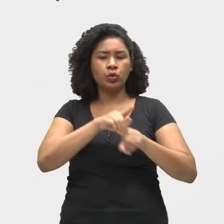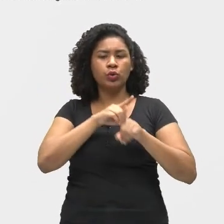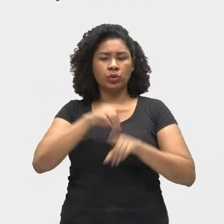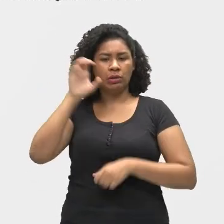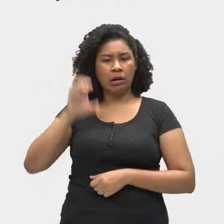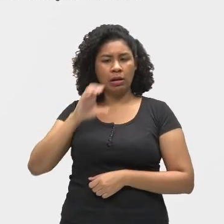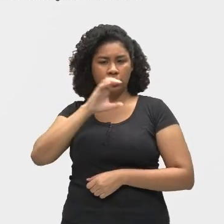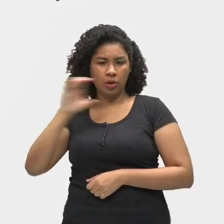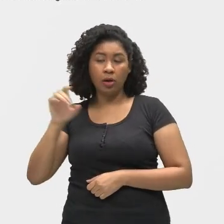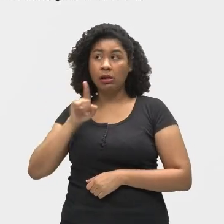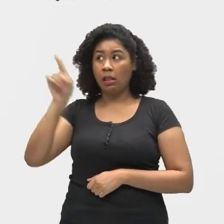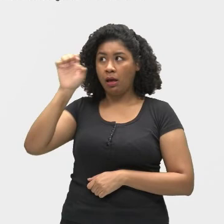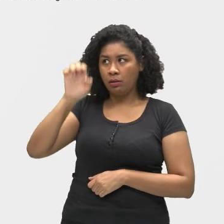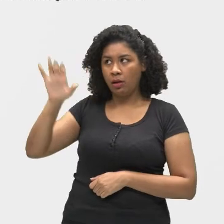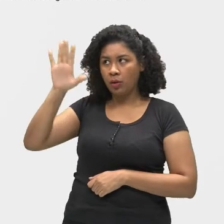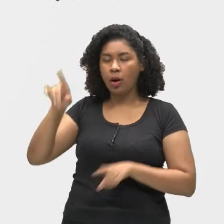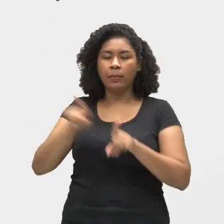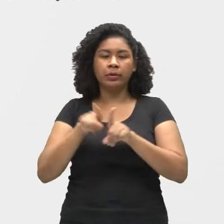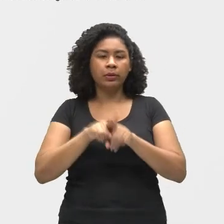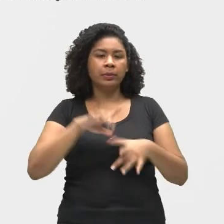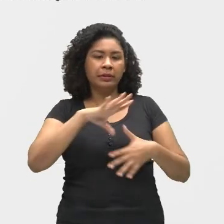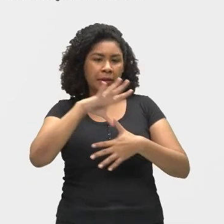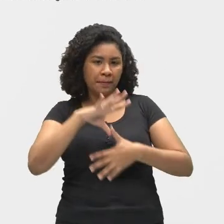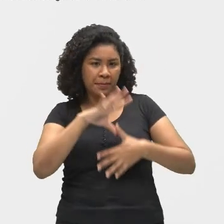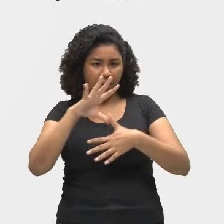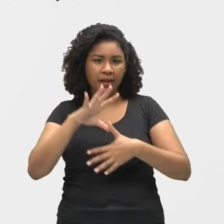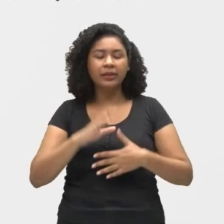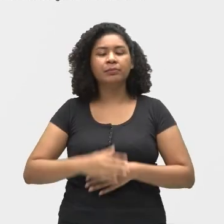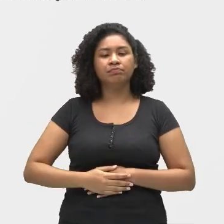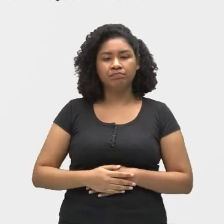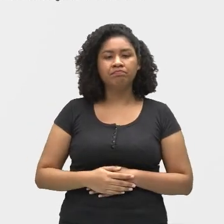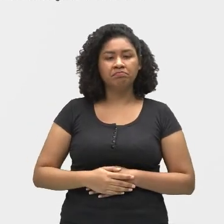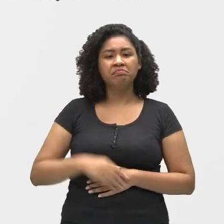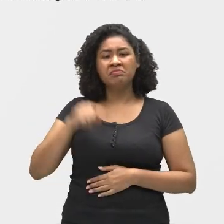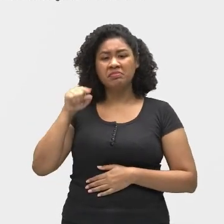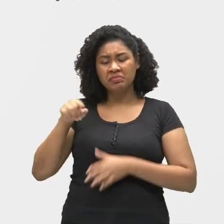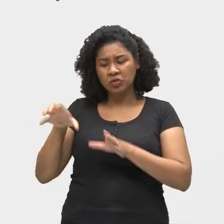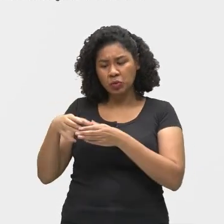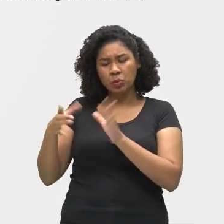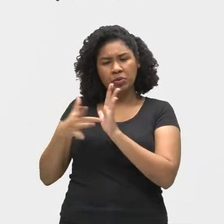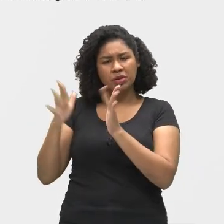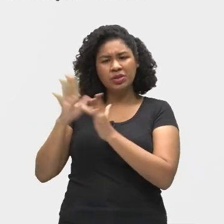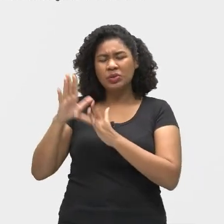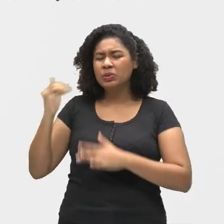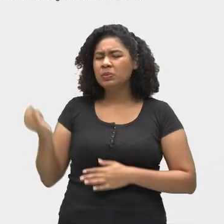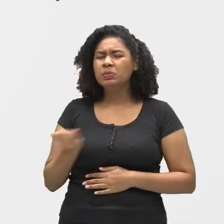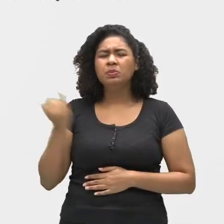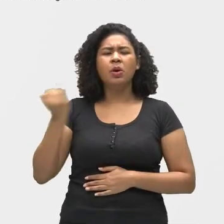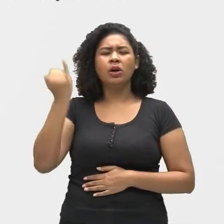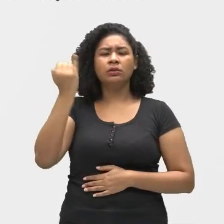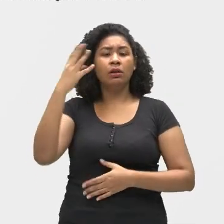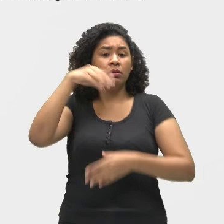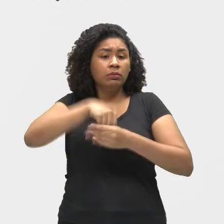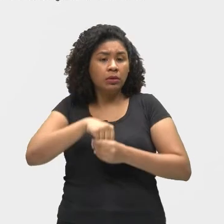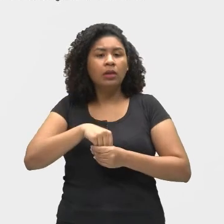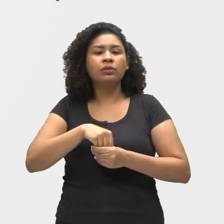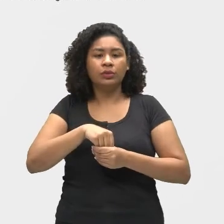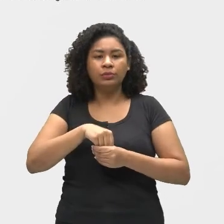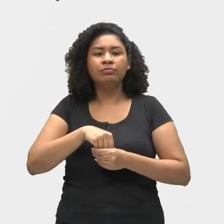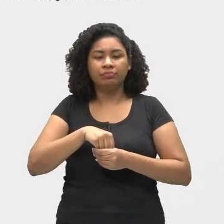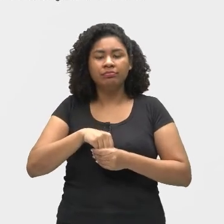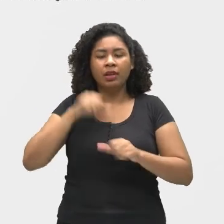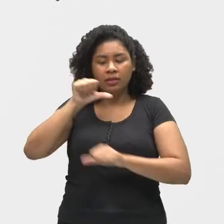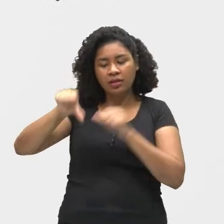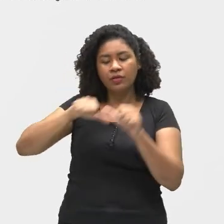a Companhia de Jesus, criada por Inácio de Loyola, que eu já citei, foi fundamental dentro da Reforma, pois através